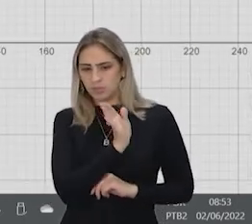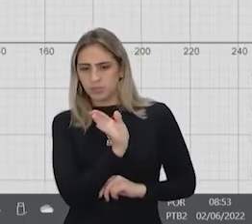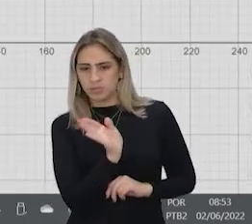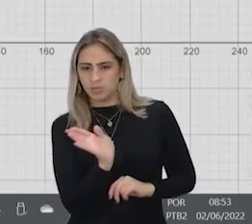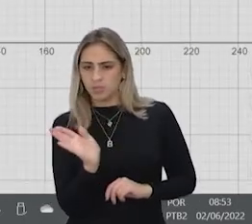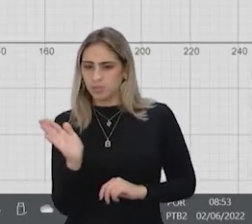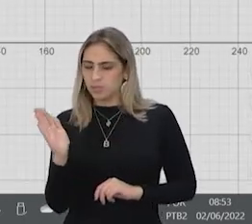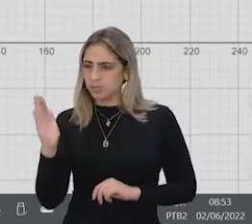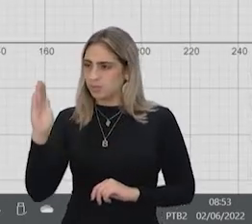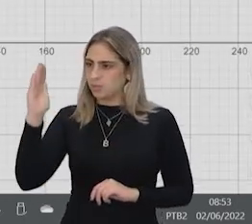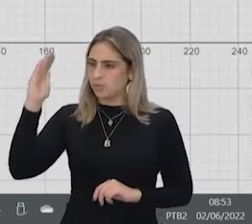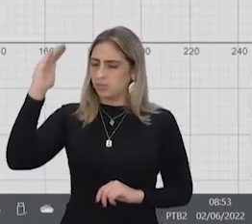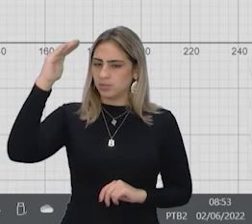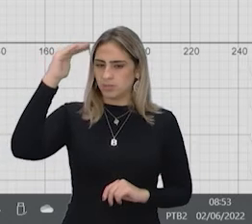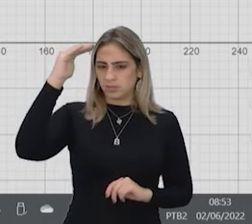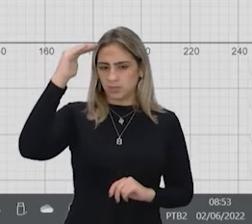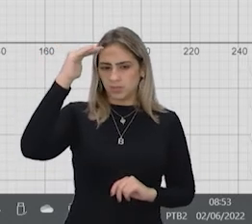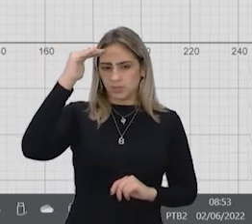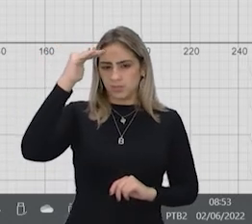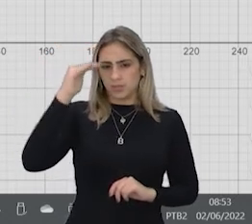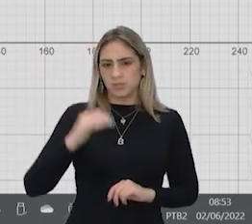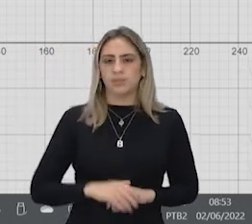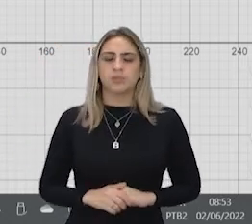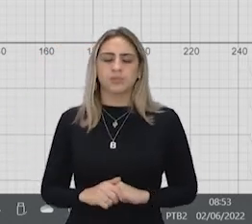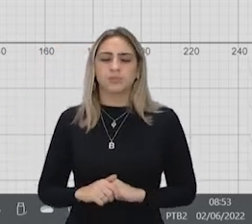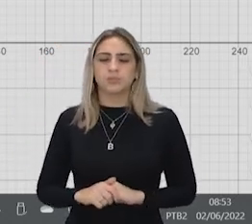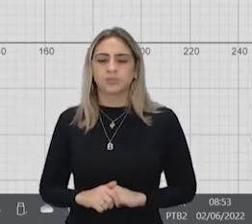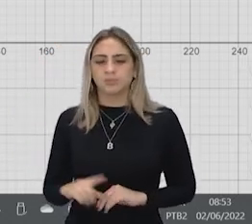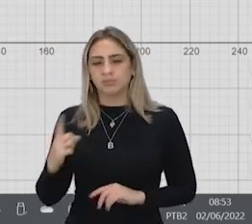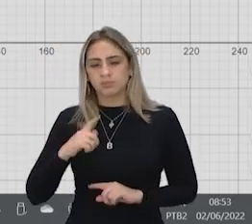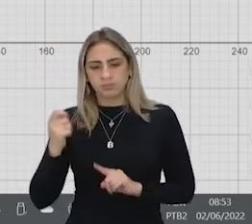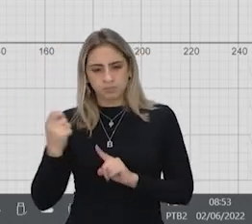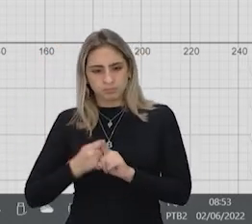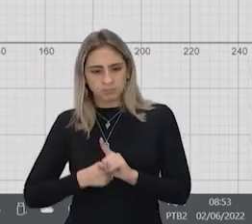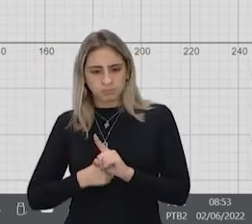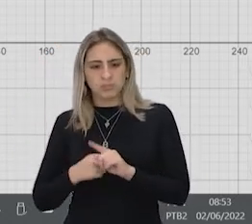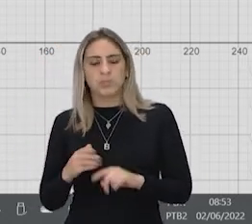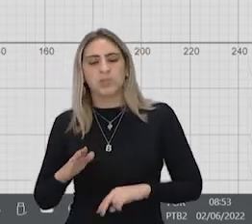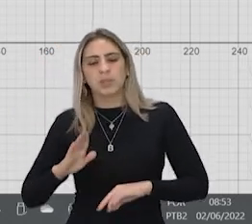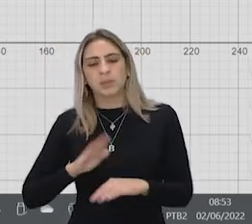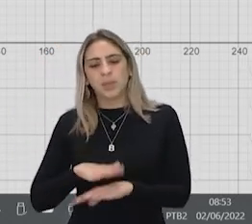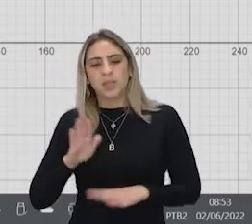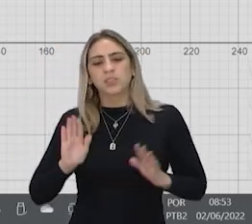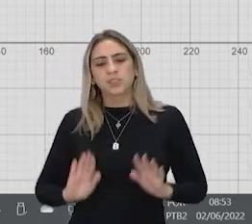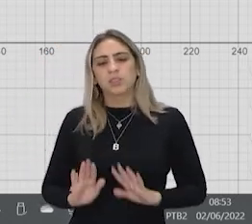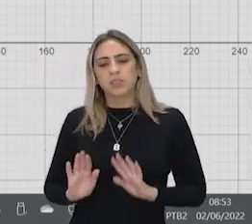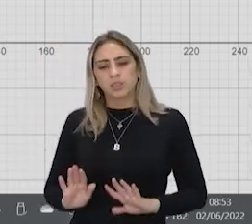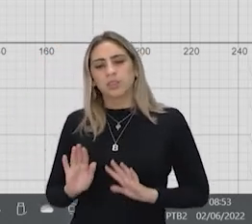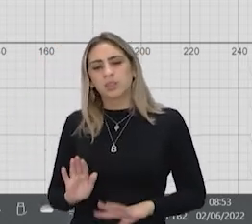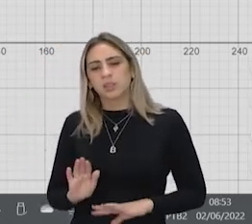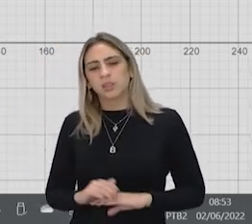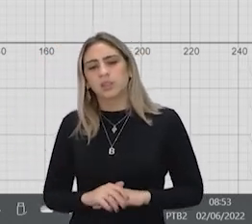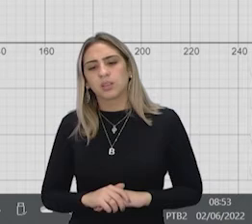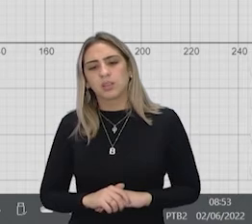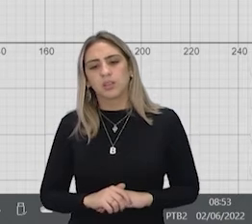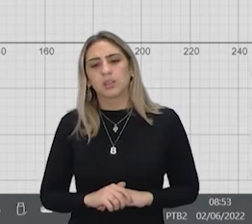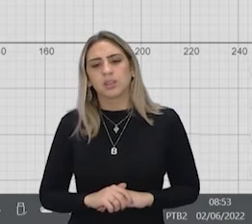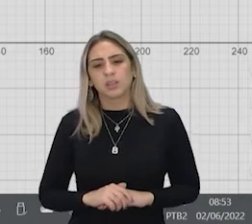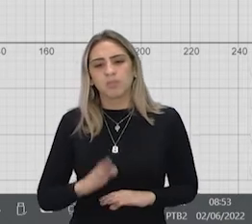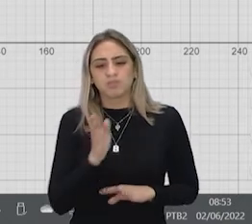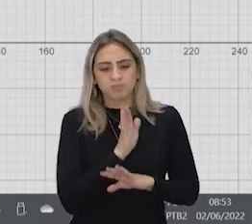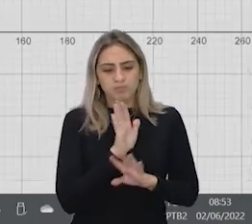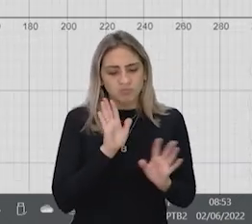curva crescente, então nos primeiros meses é mais devagar, passado um tempo ela